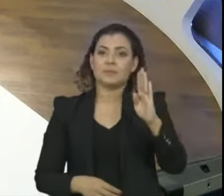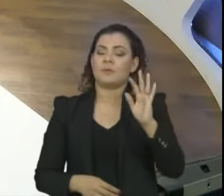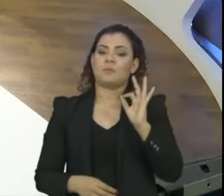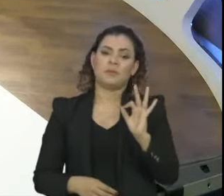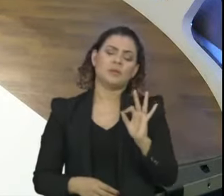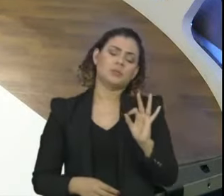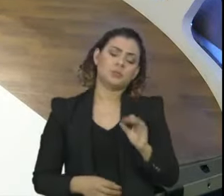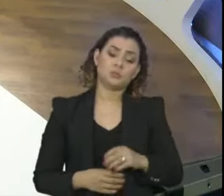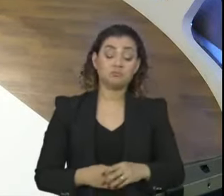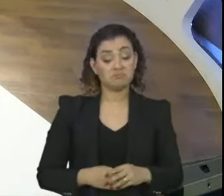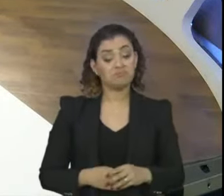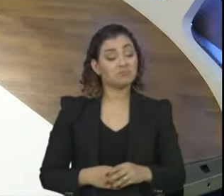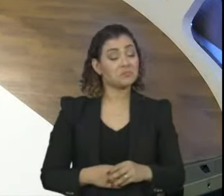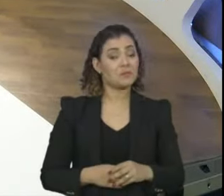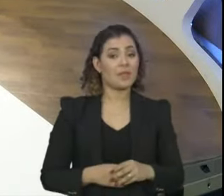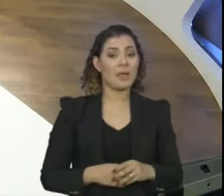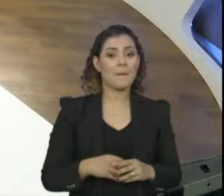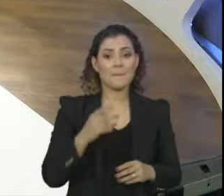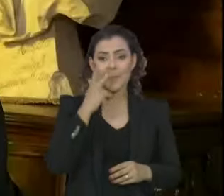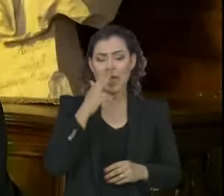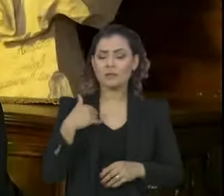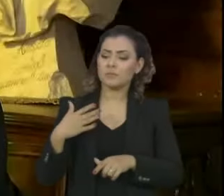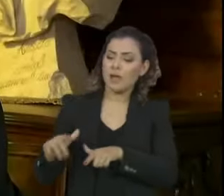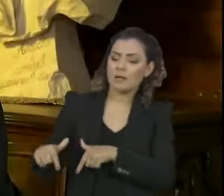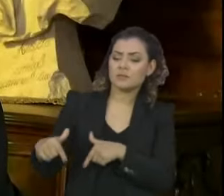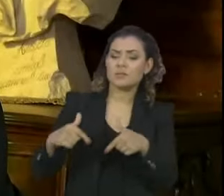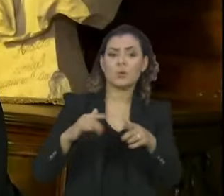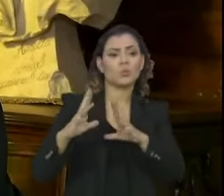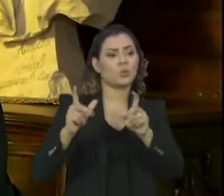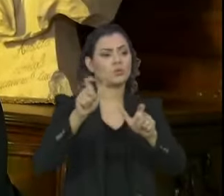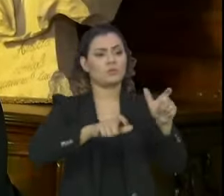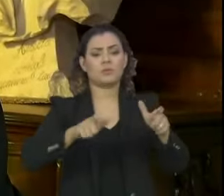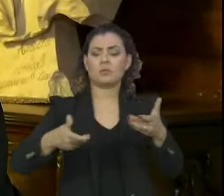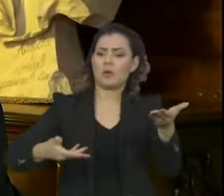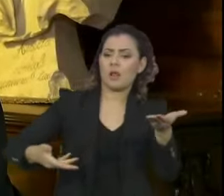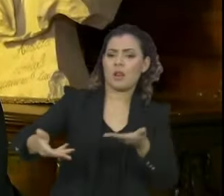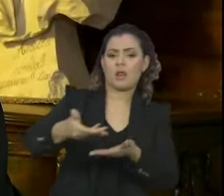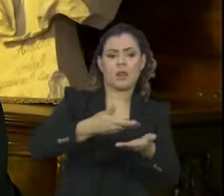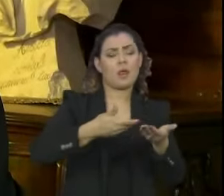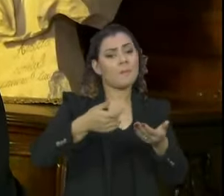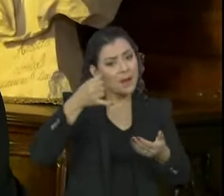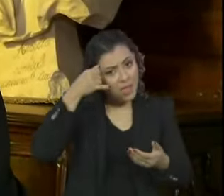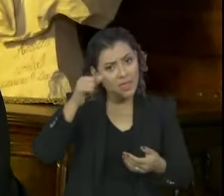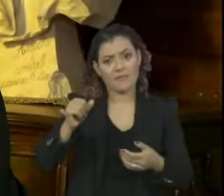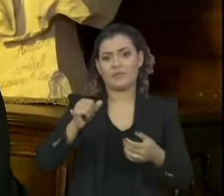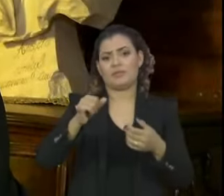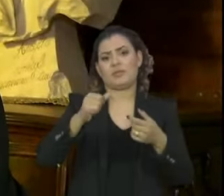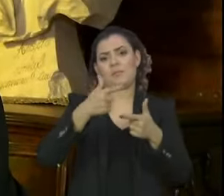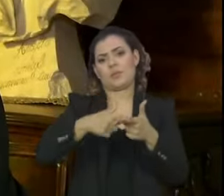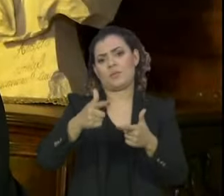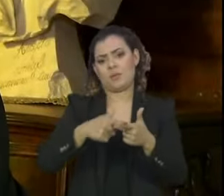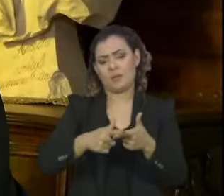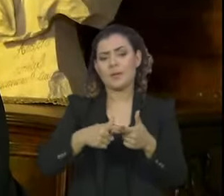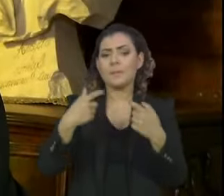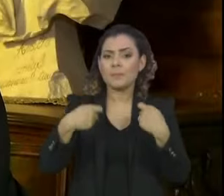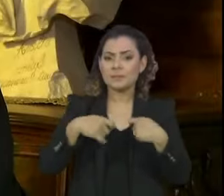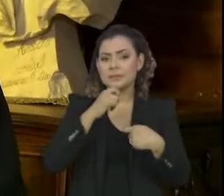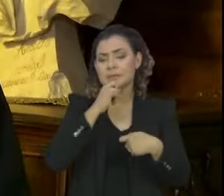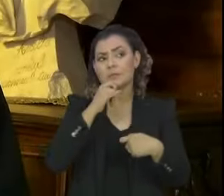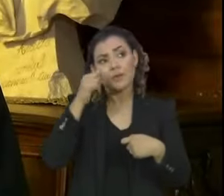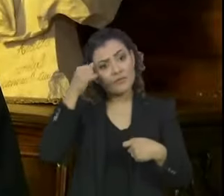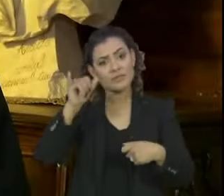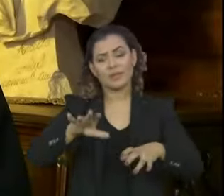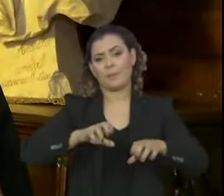numa atitude que seja compartilhada por todos nas medidas preventivas era o uso por exemplo